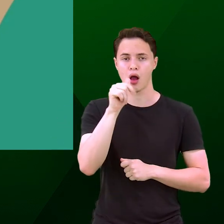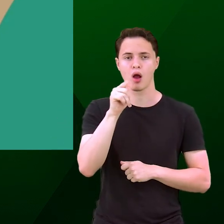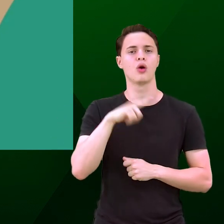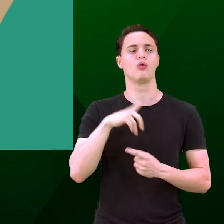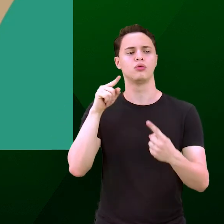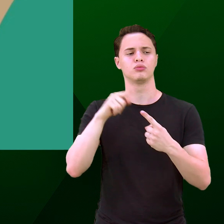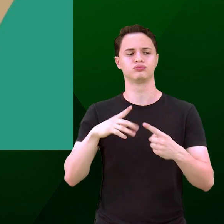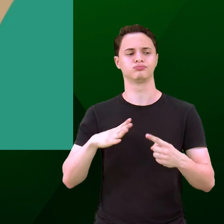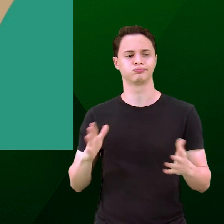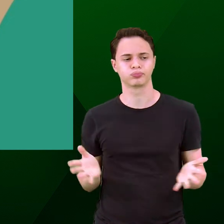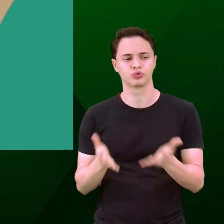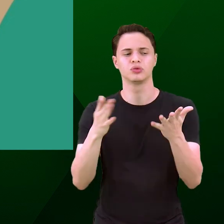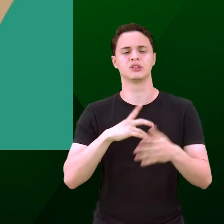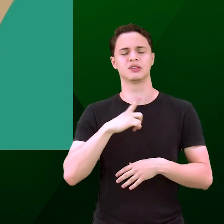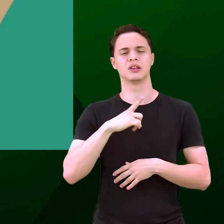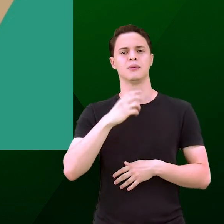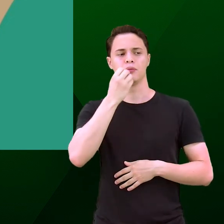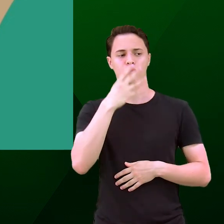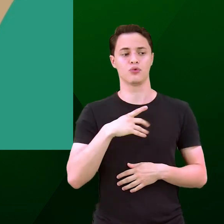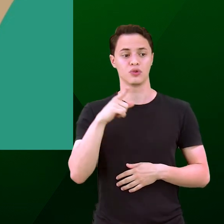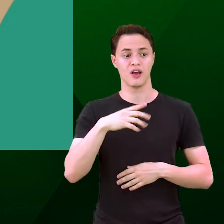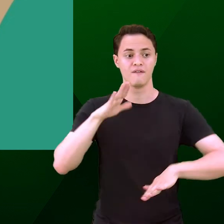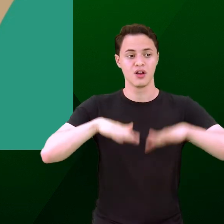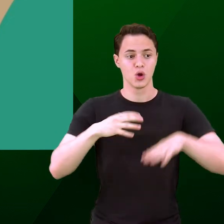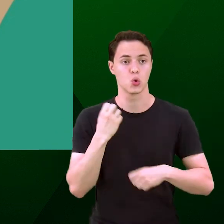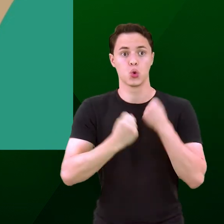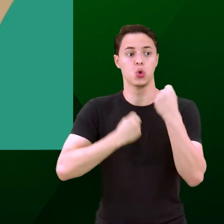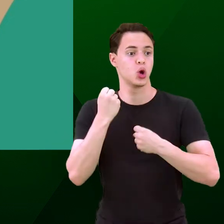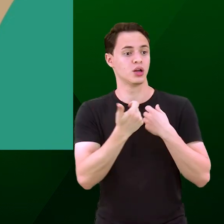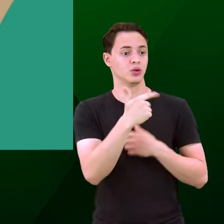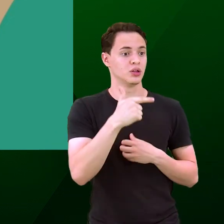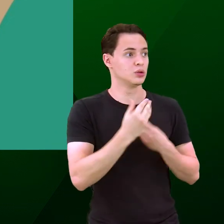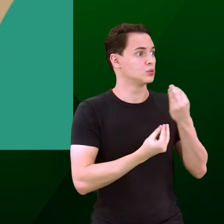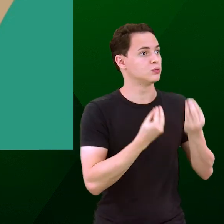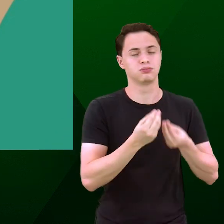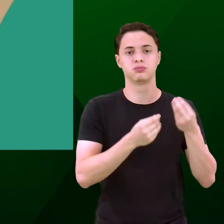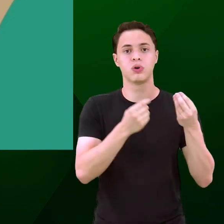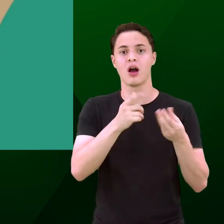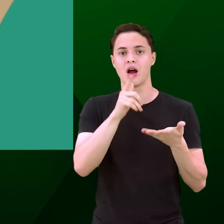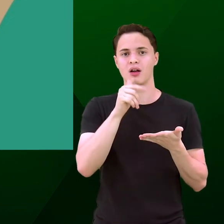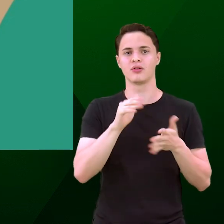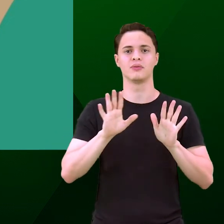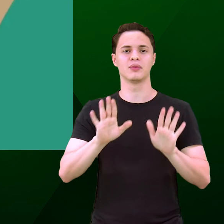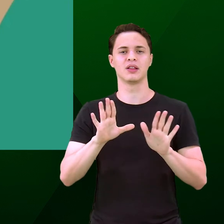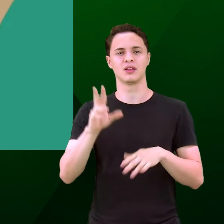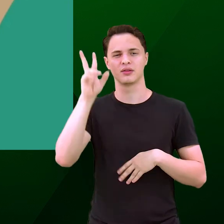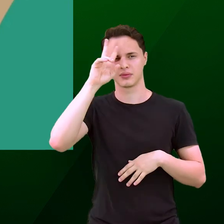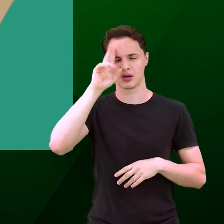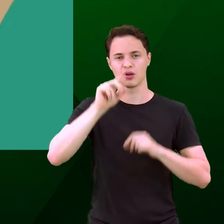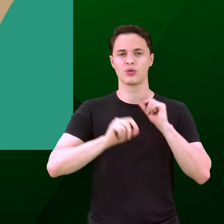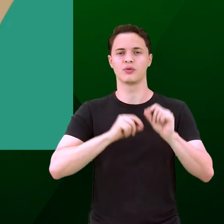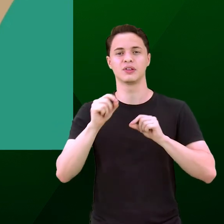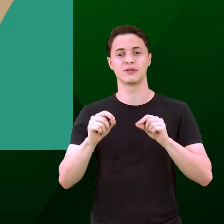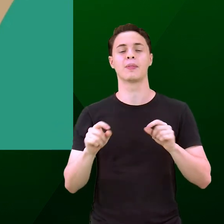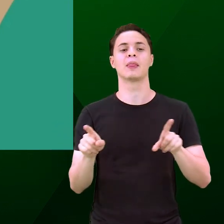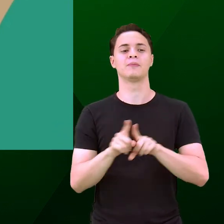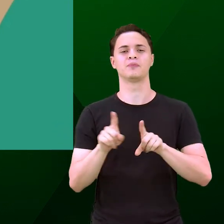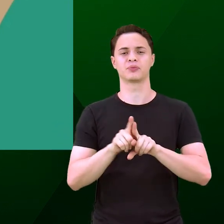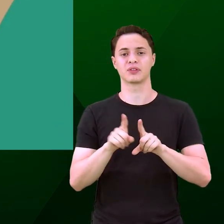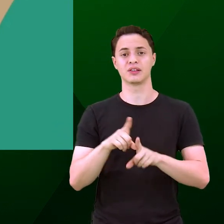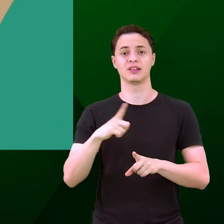correr pelas calçadas, pelas ruas. Esse tipo de imagem que vocês estão vendo é comum, infelizmente, em alguns lugares e não é